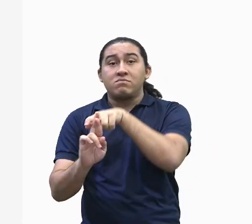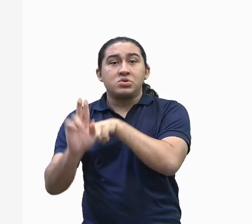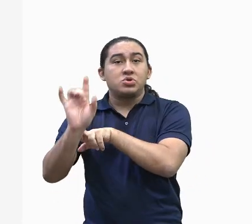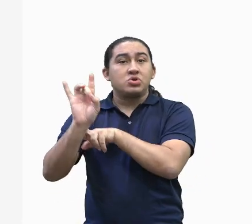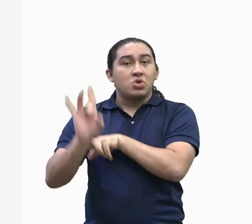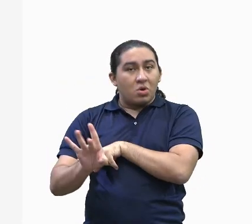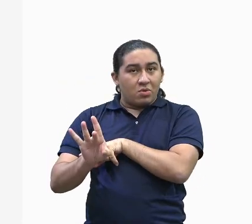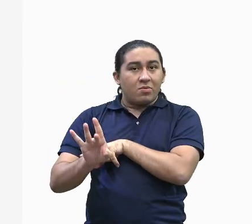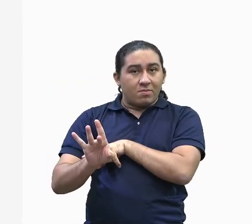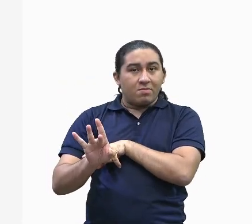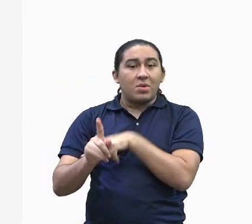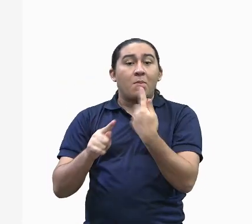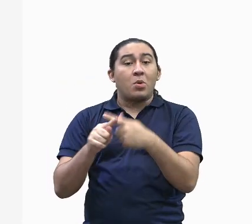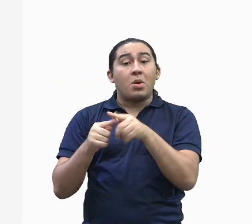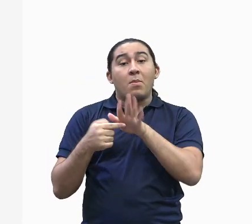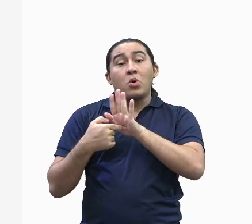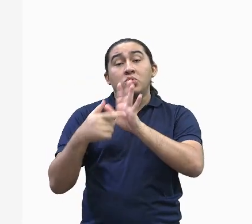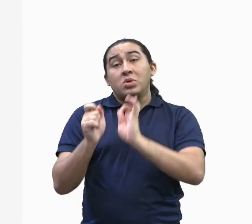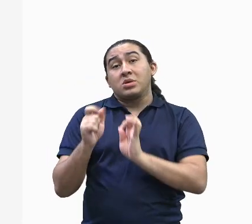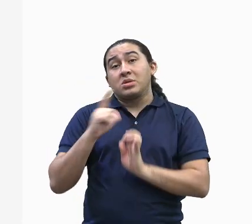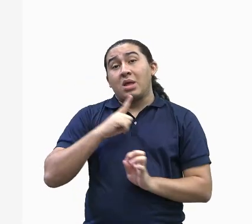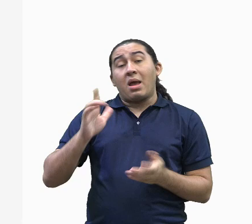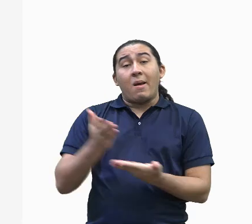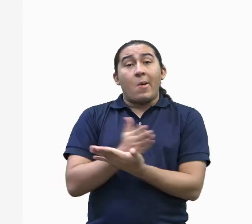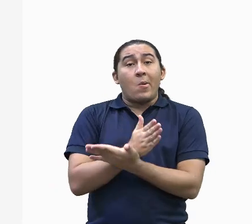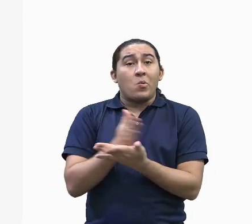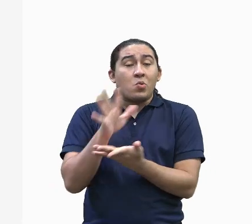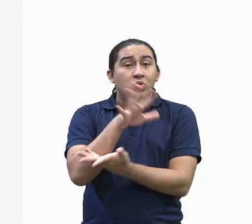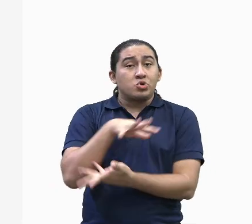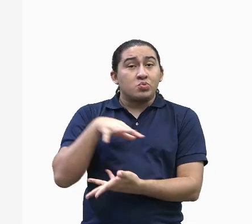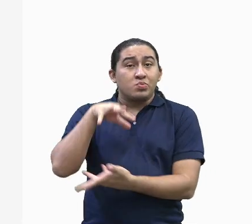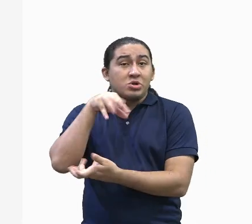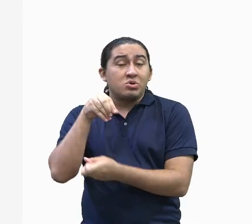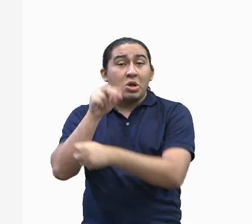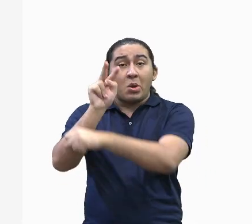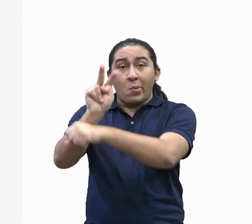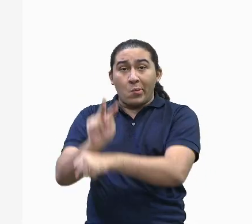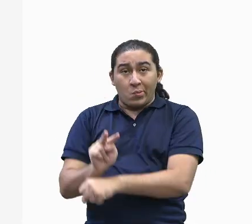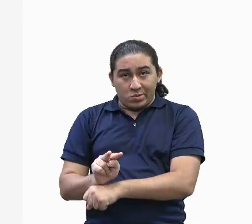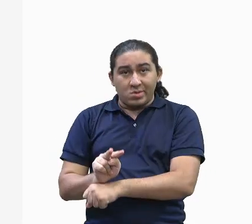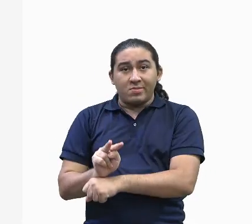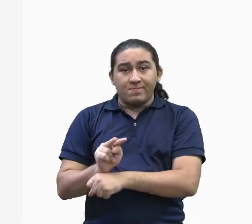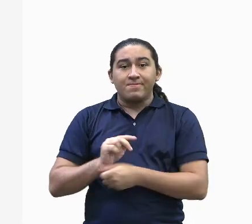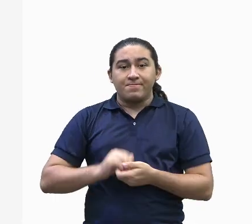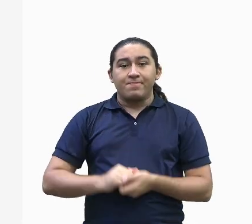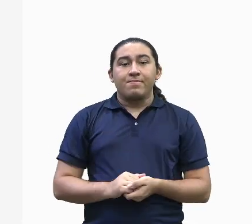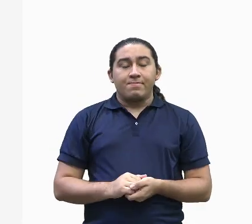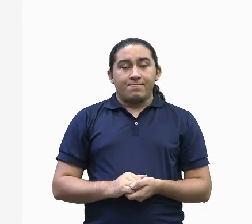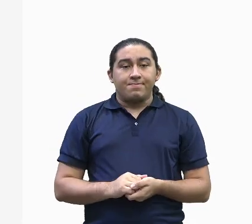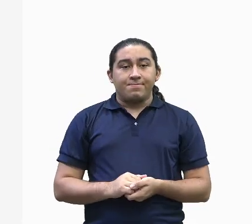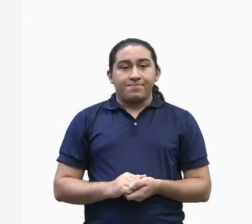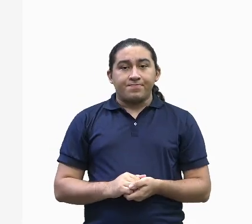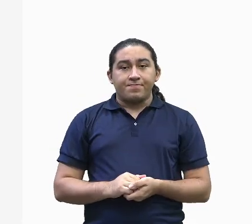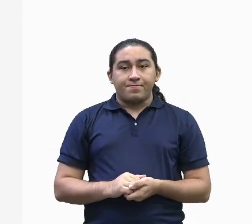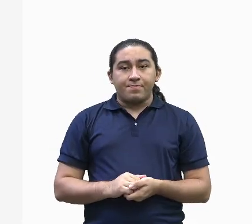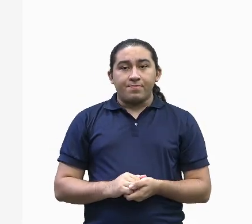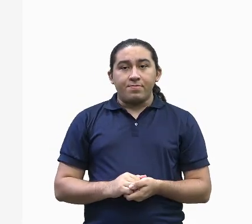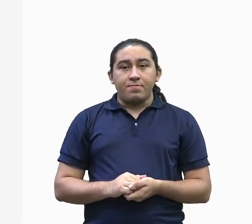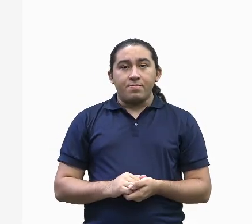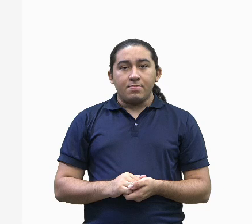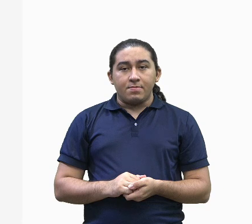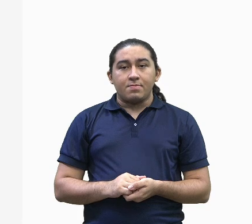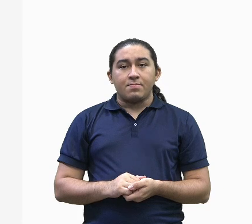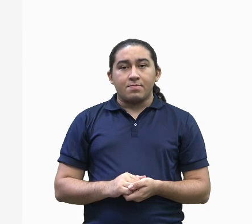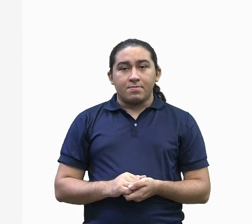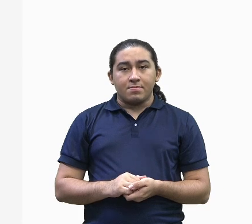a existência de um espírito protetor ou místico, né? Reconhecido